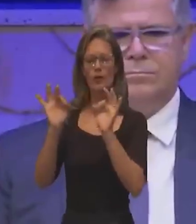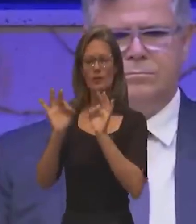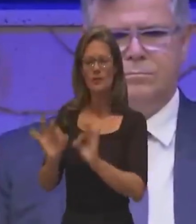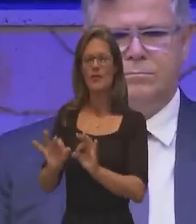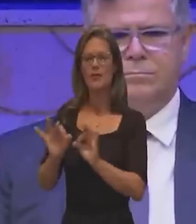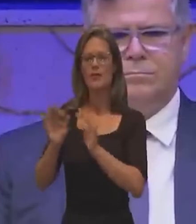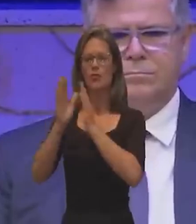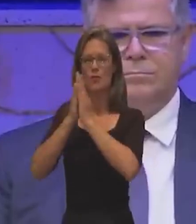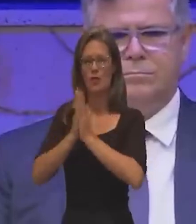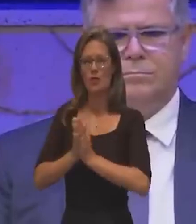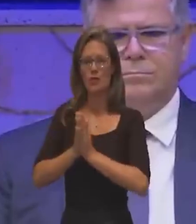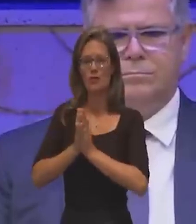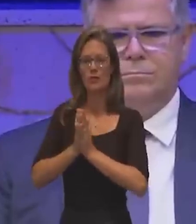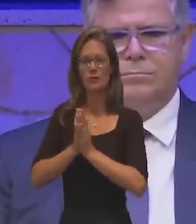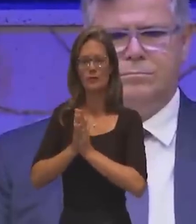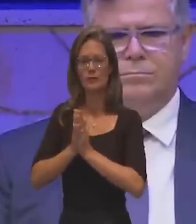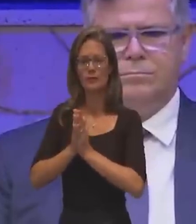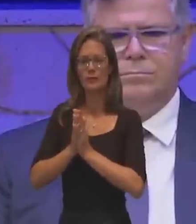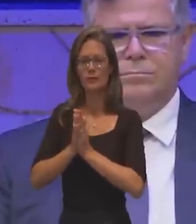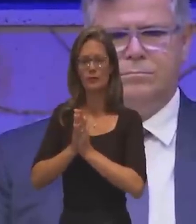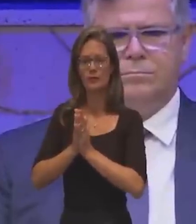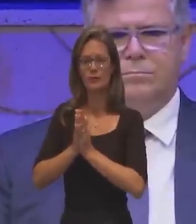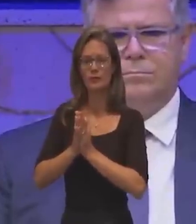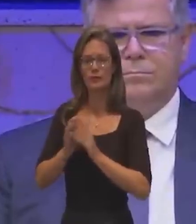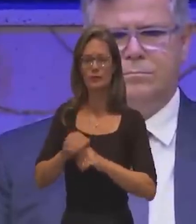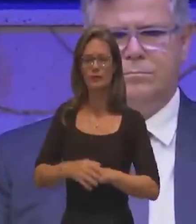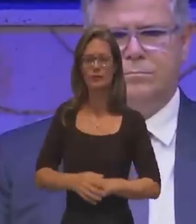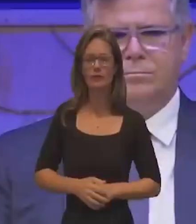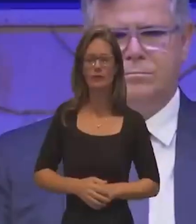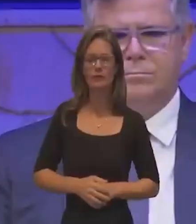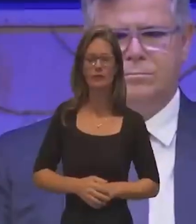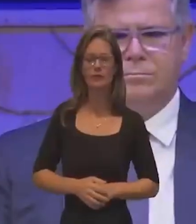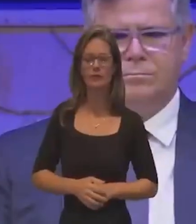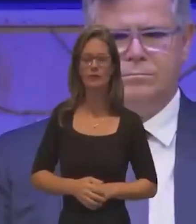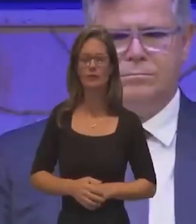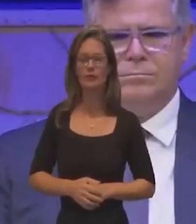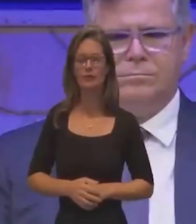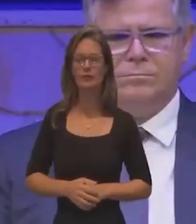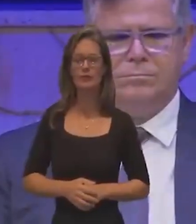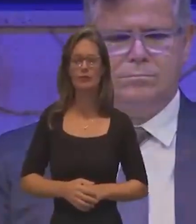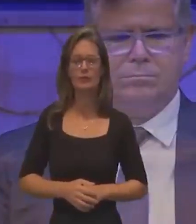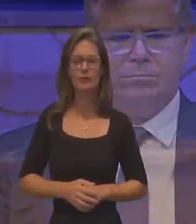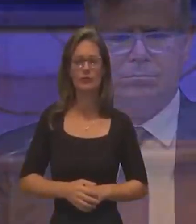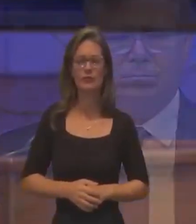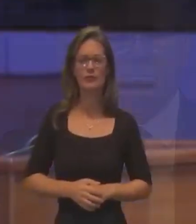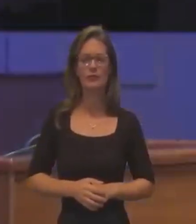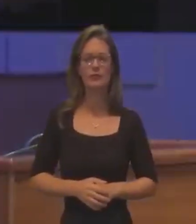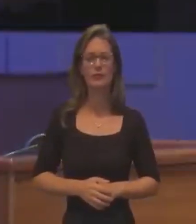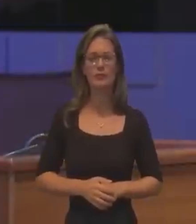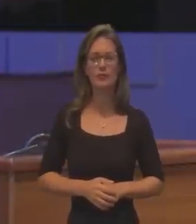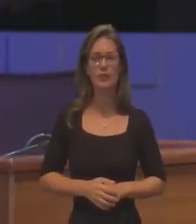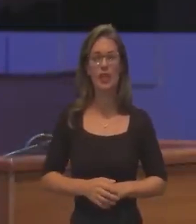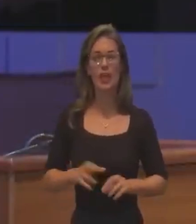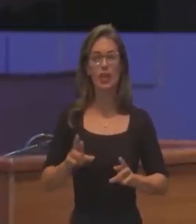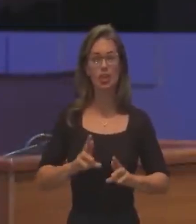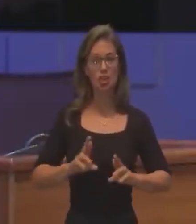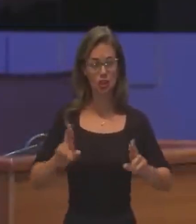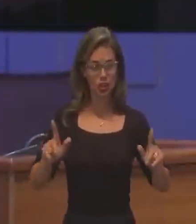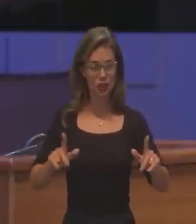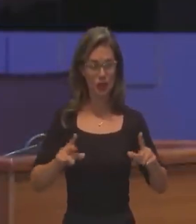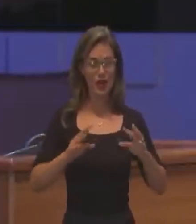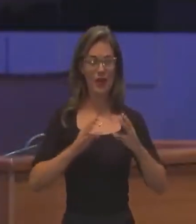E agora, diferentemente, na direção oposta à figura que Deus falava sobre o tabernáculo,